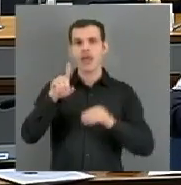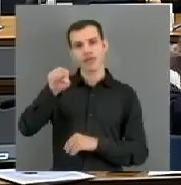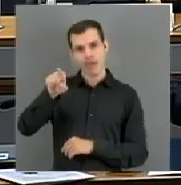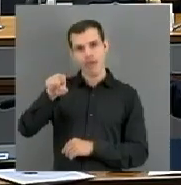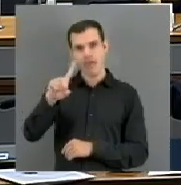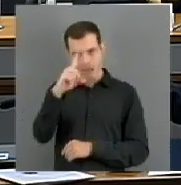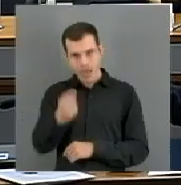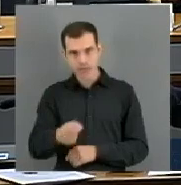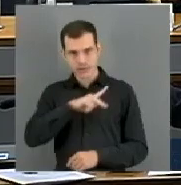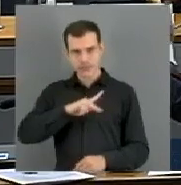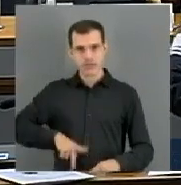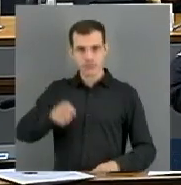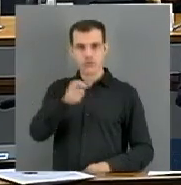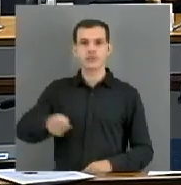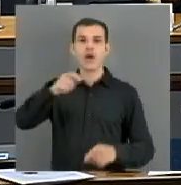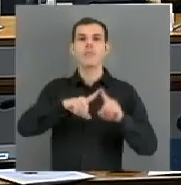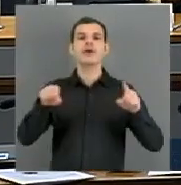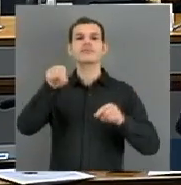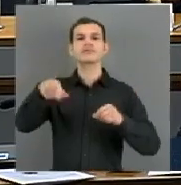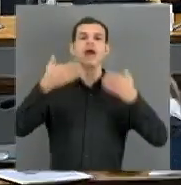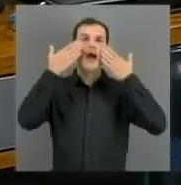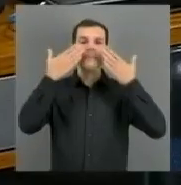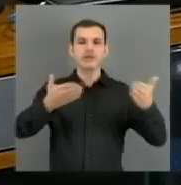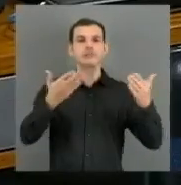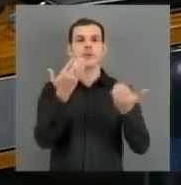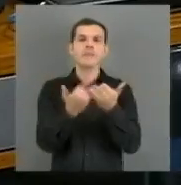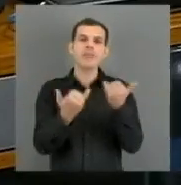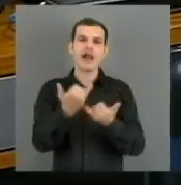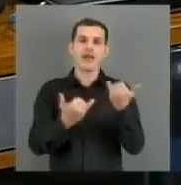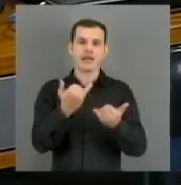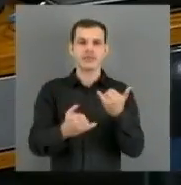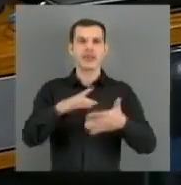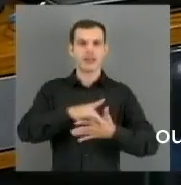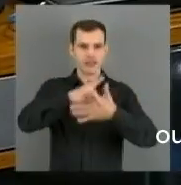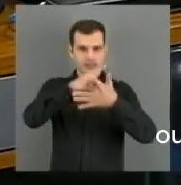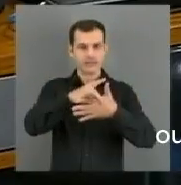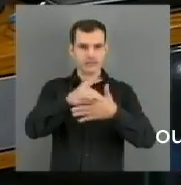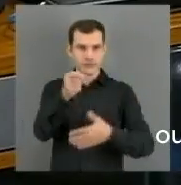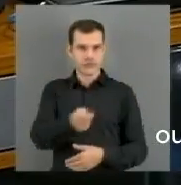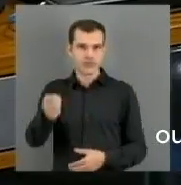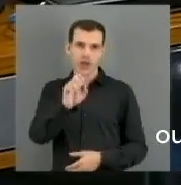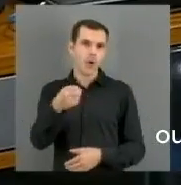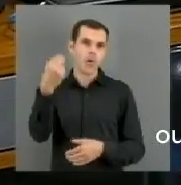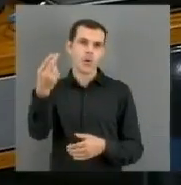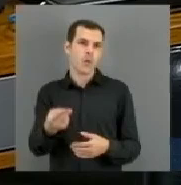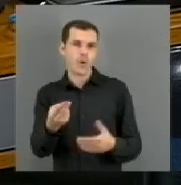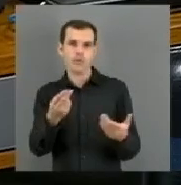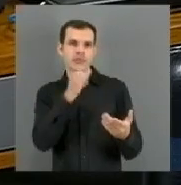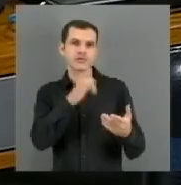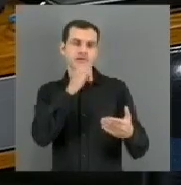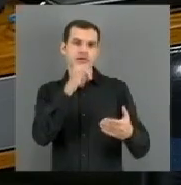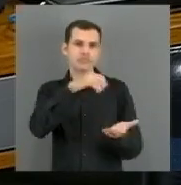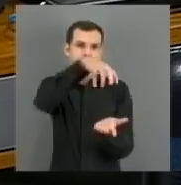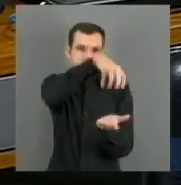mas fez uma apresentação aqui como se estivesse à frente da associação ainda, ou de alguma casa bet, ou de alguma coisa, eu não